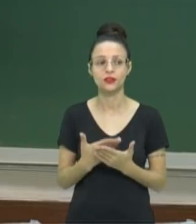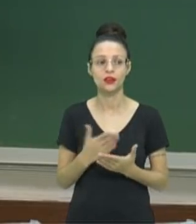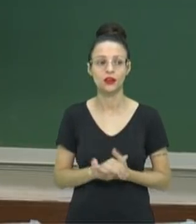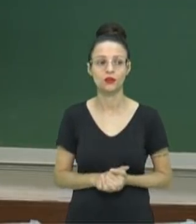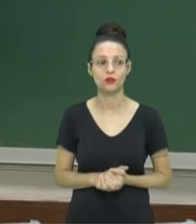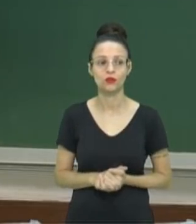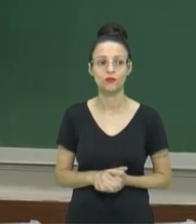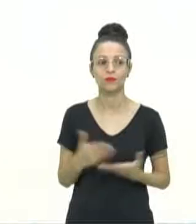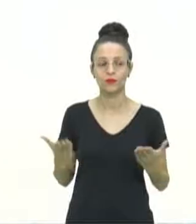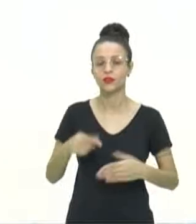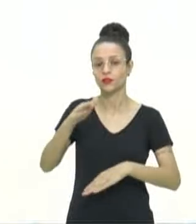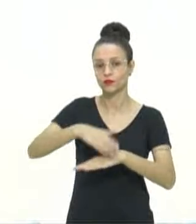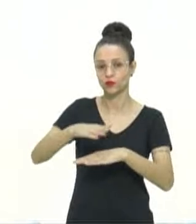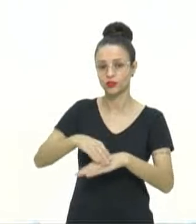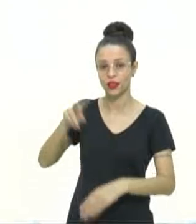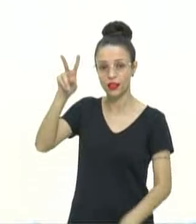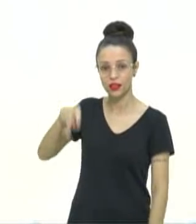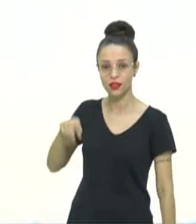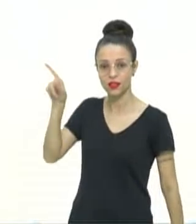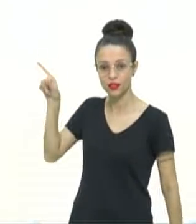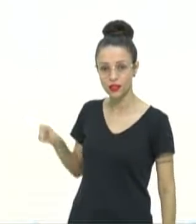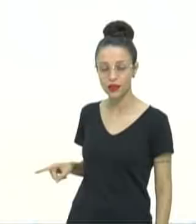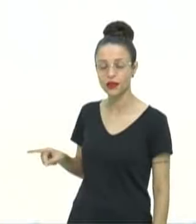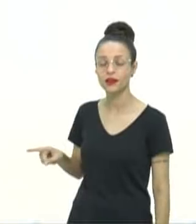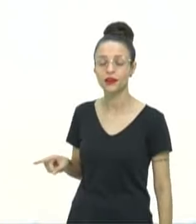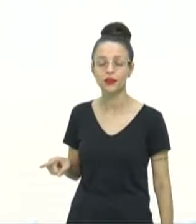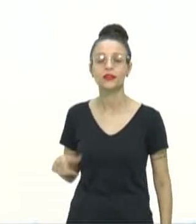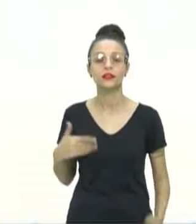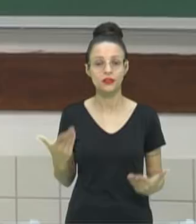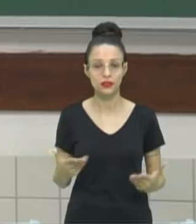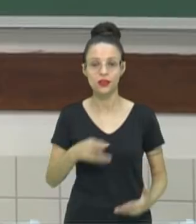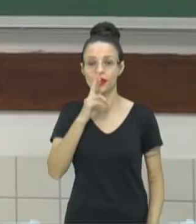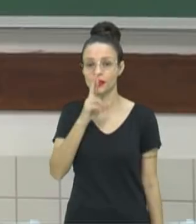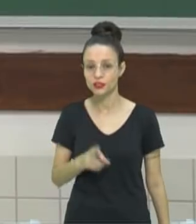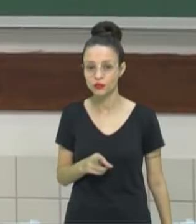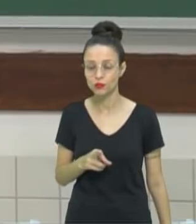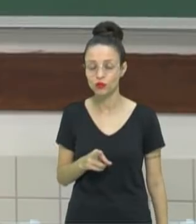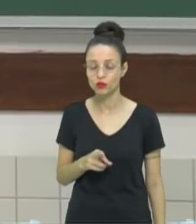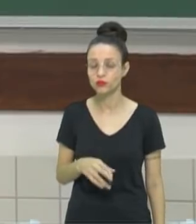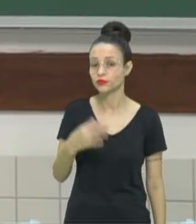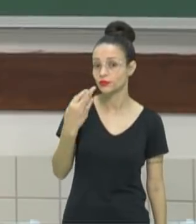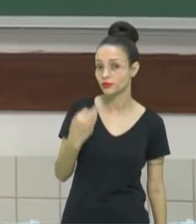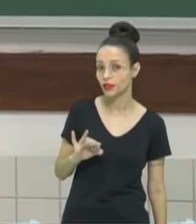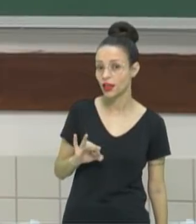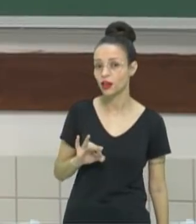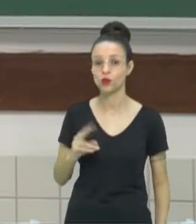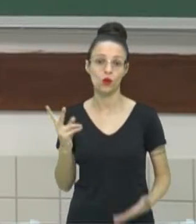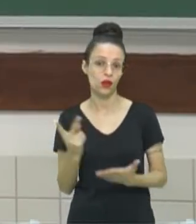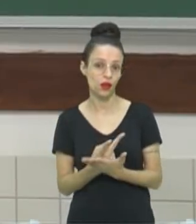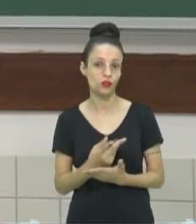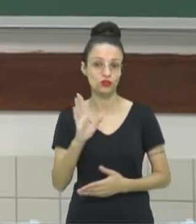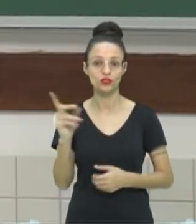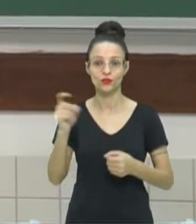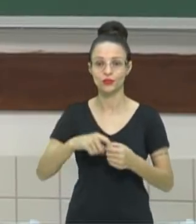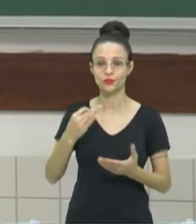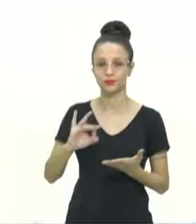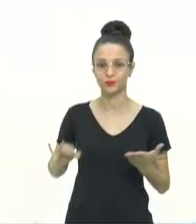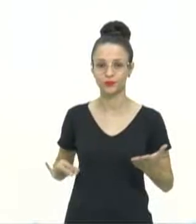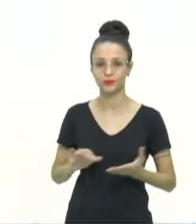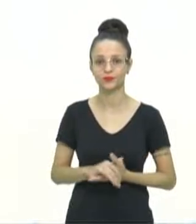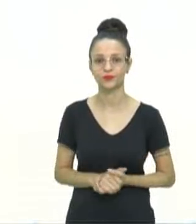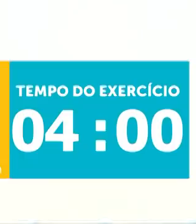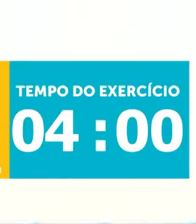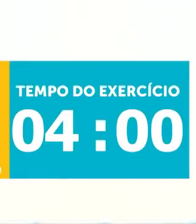aula. Então, leiam ali as afirmações e respondam: está correto ou não está? Já voltamos para corrigir.